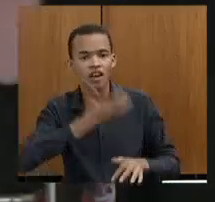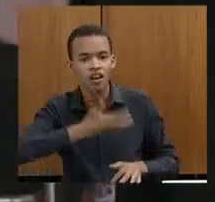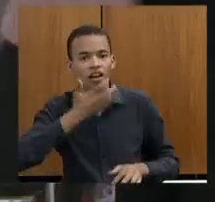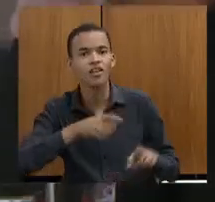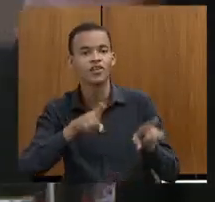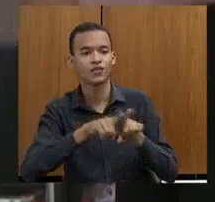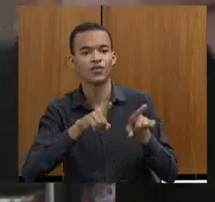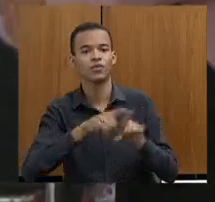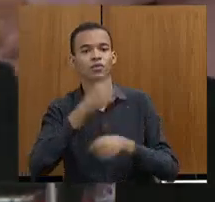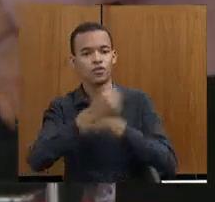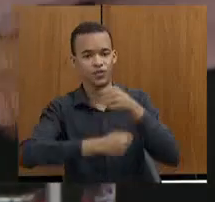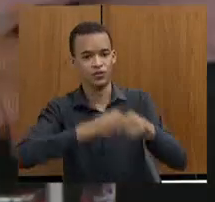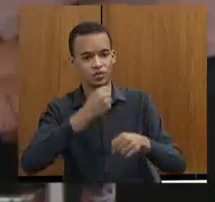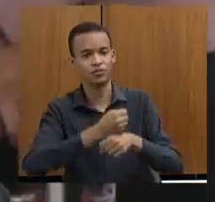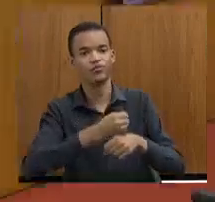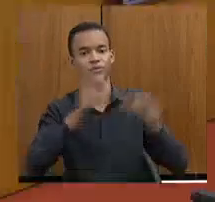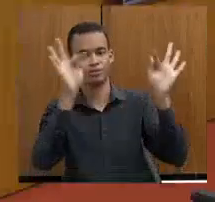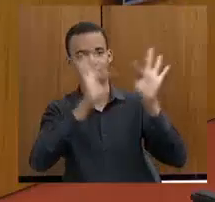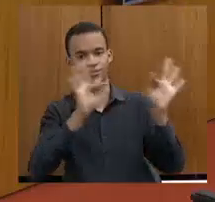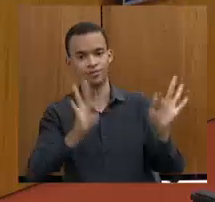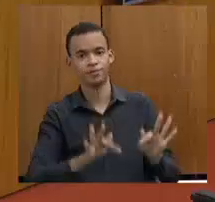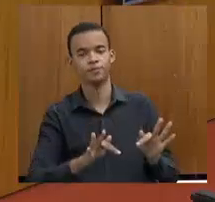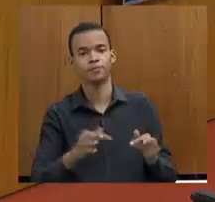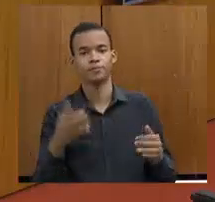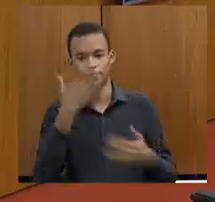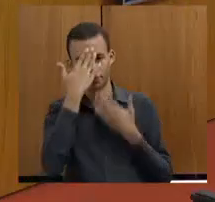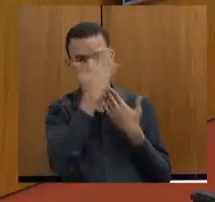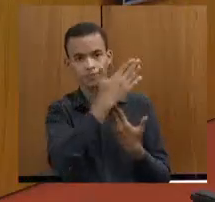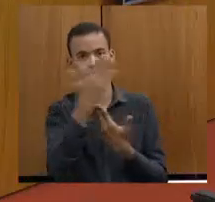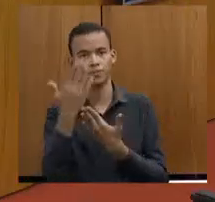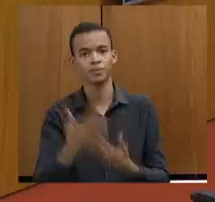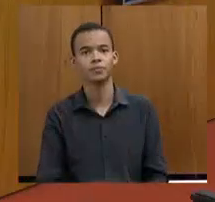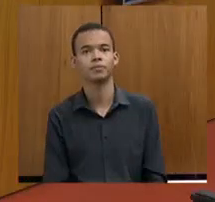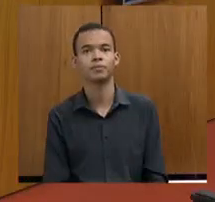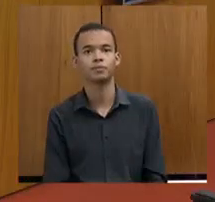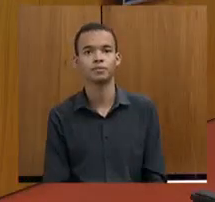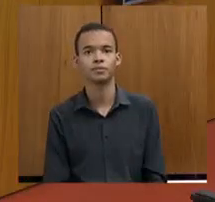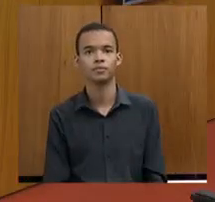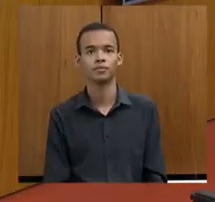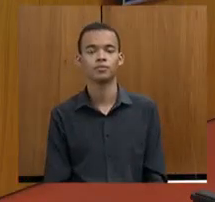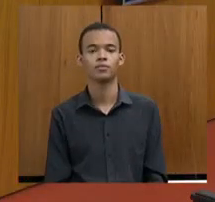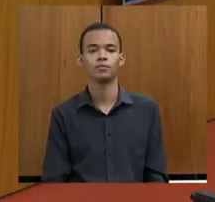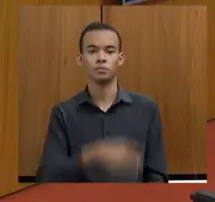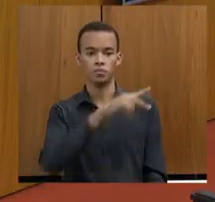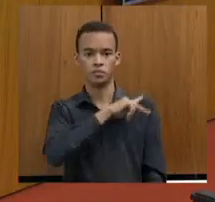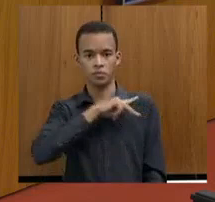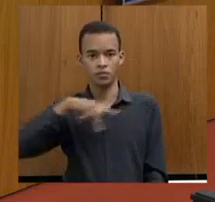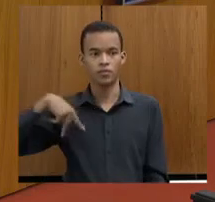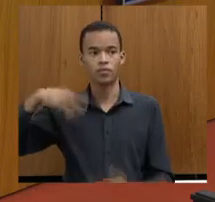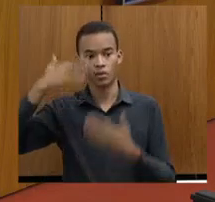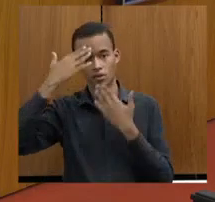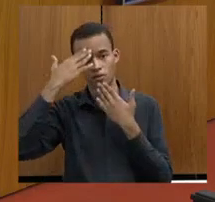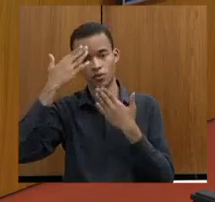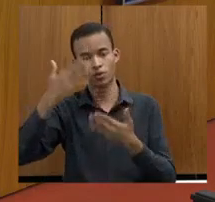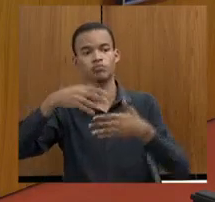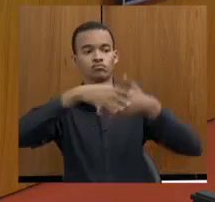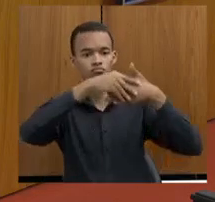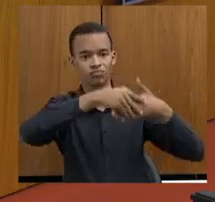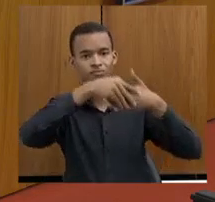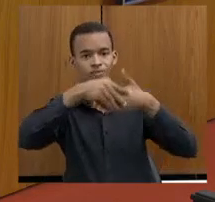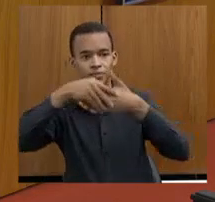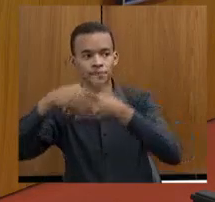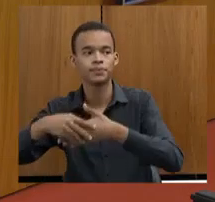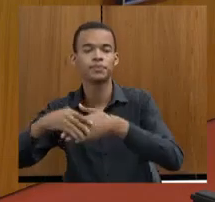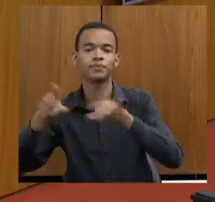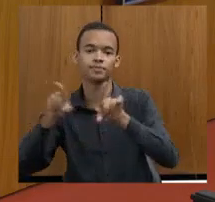muito trabalho e realizações para todos nós muito obrigado a presidência agradece cumprimenta e